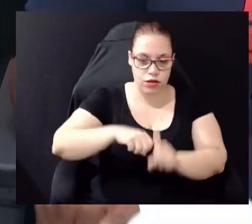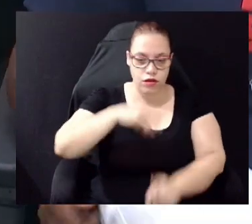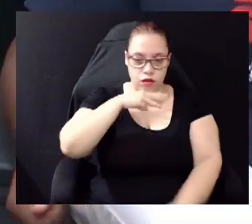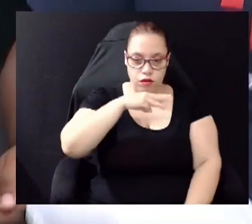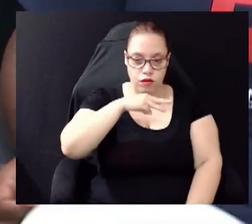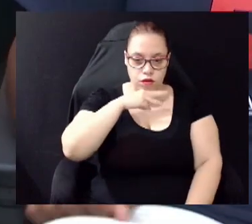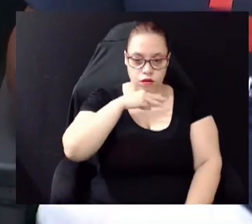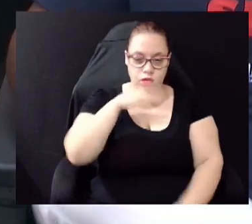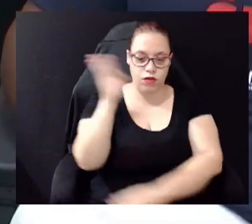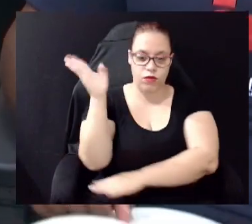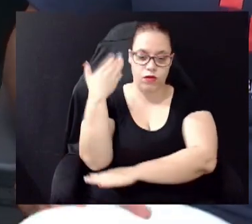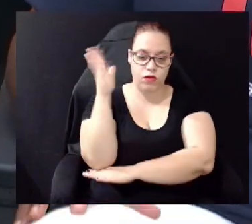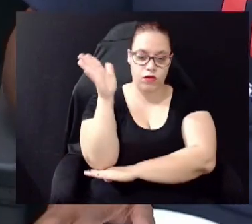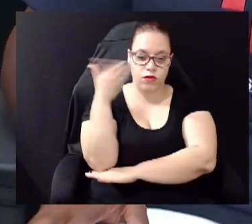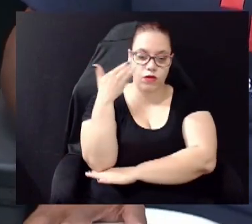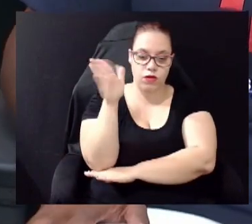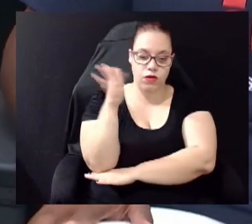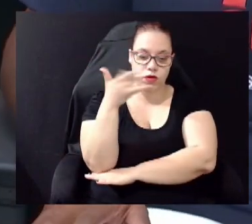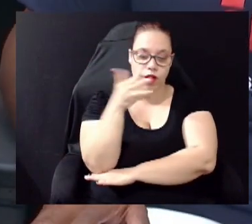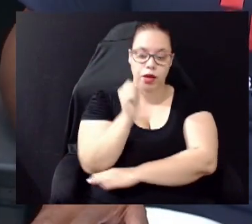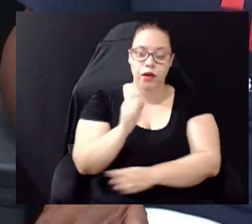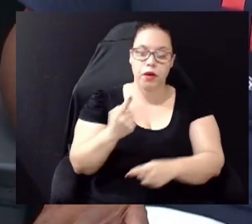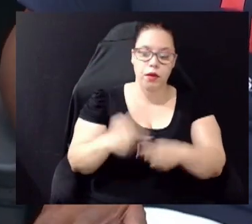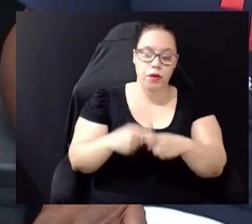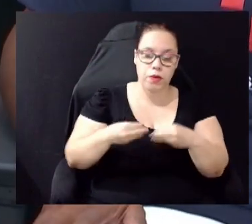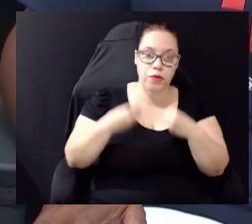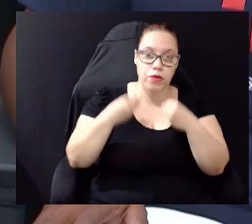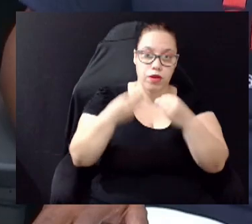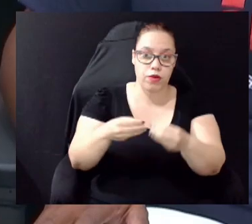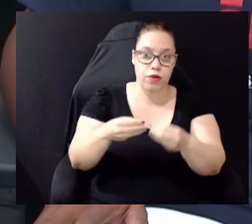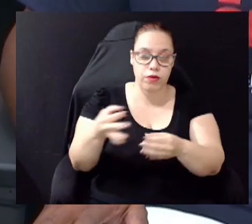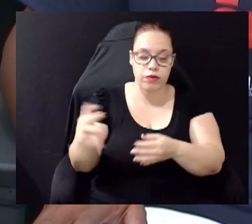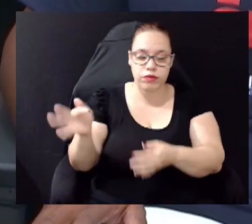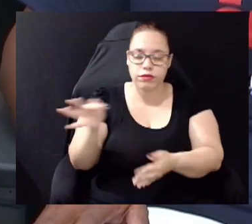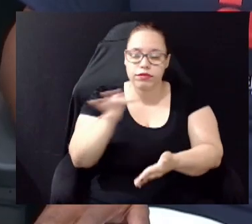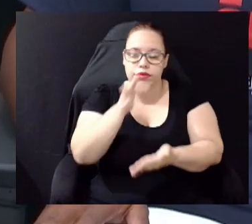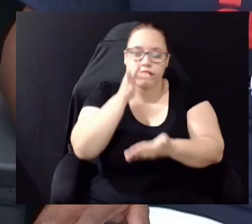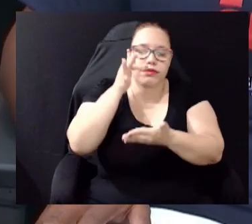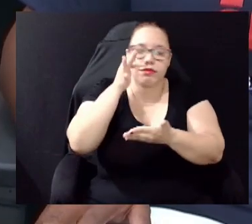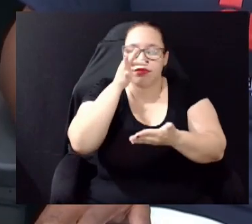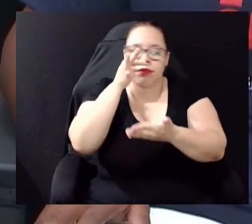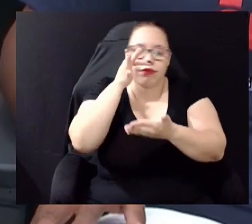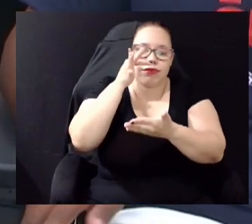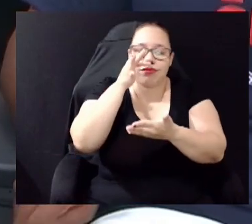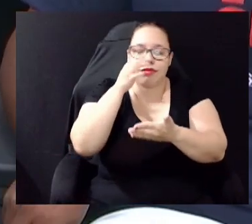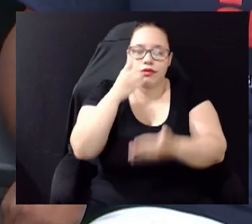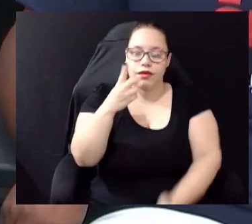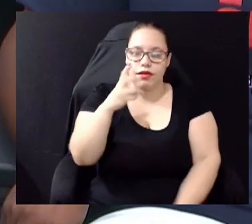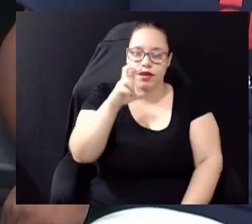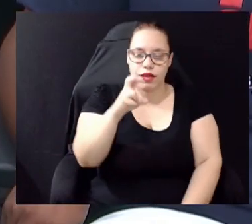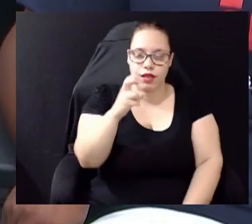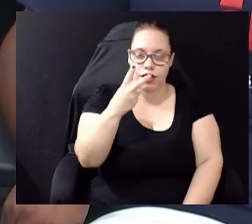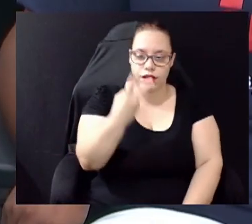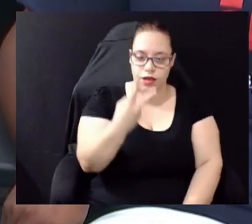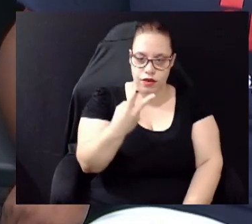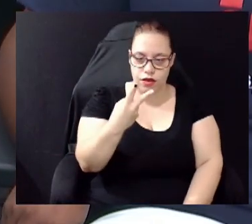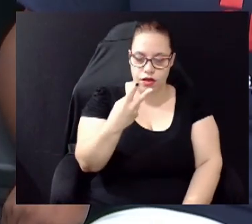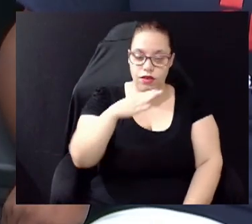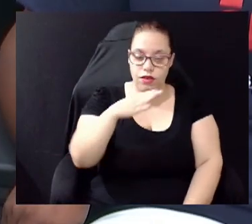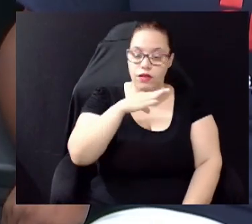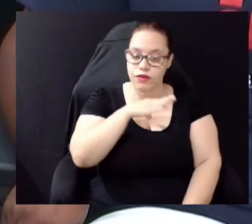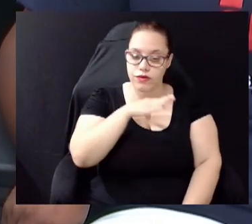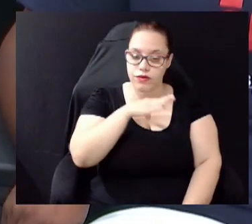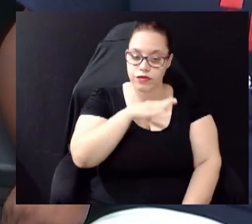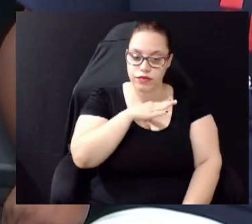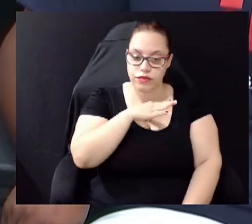levanta, porque a gente entrega rosa em toda a nossa base, que fazemos 152 cidades, e a gente mostra para a